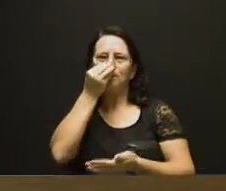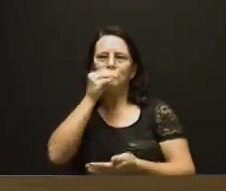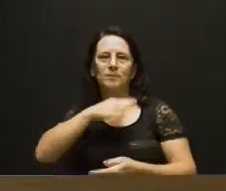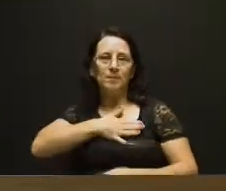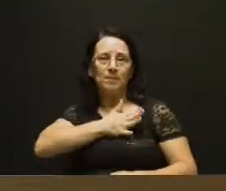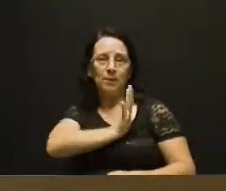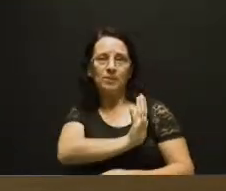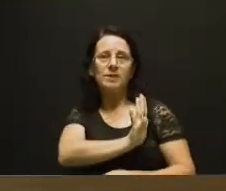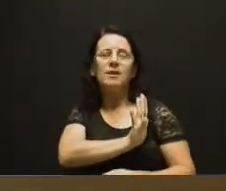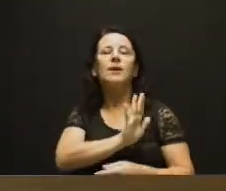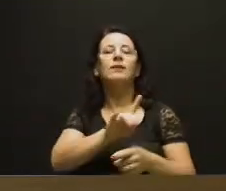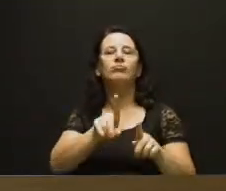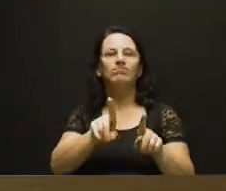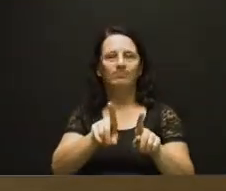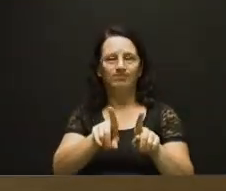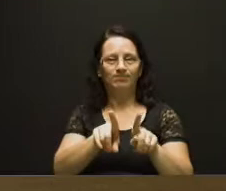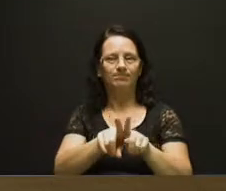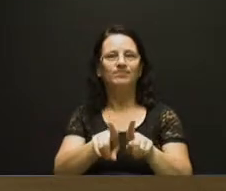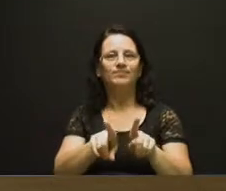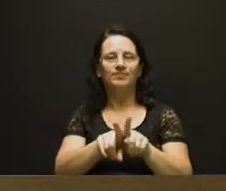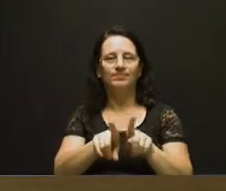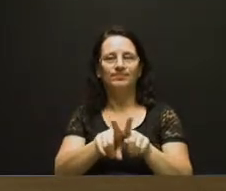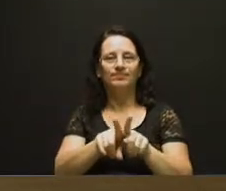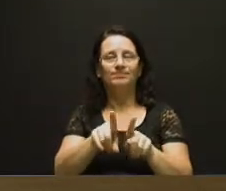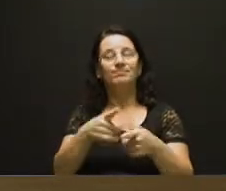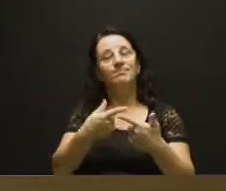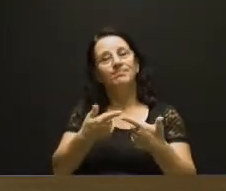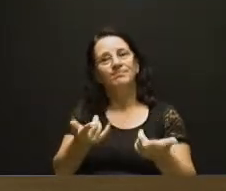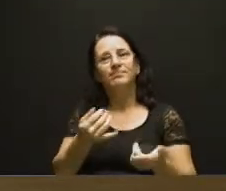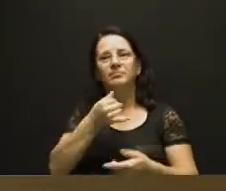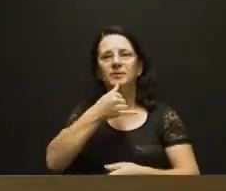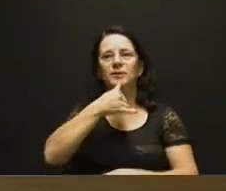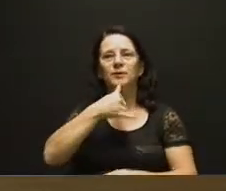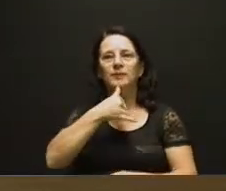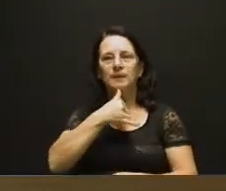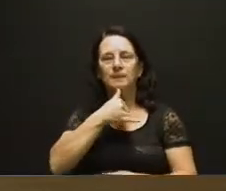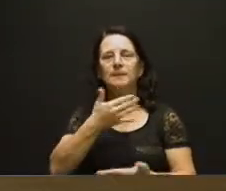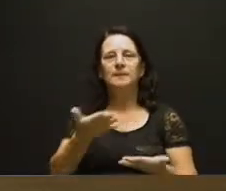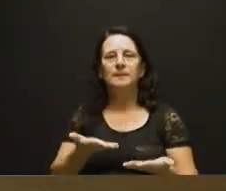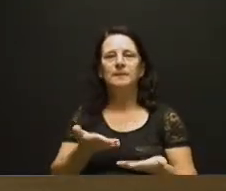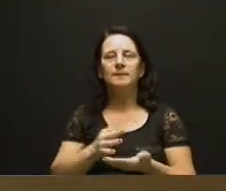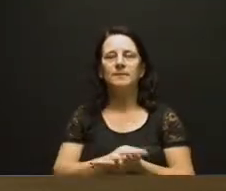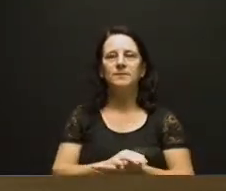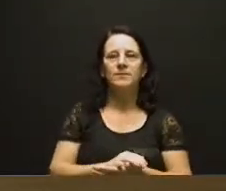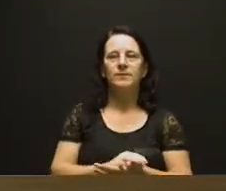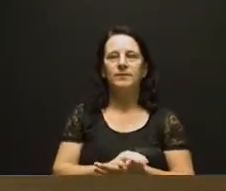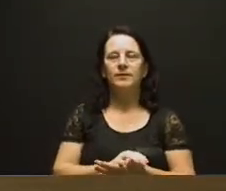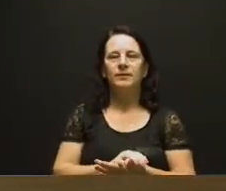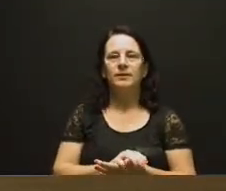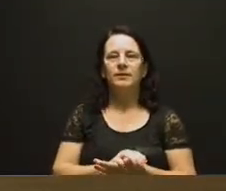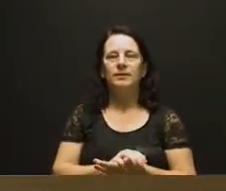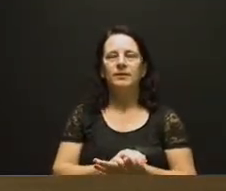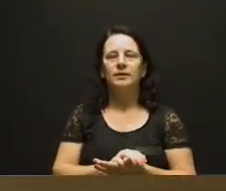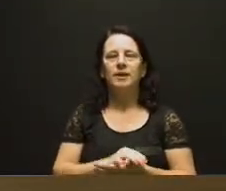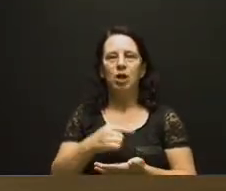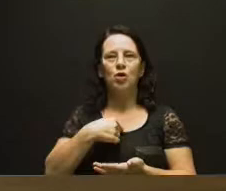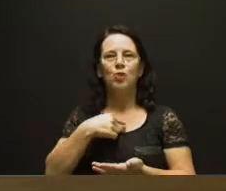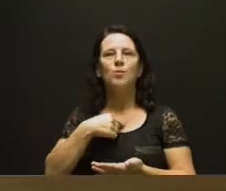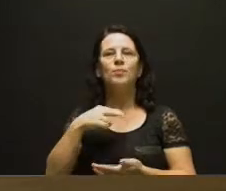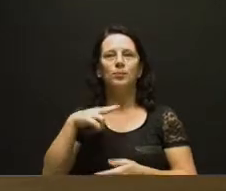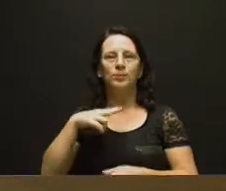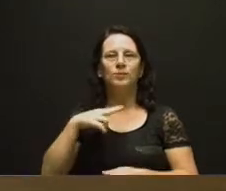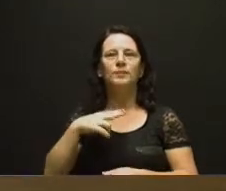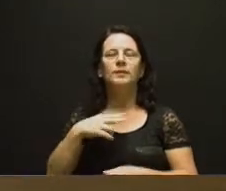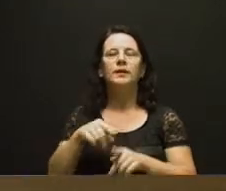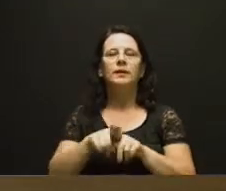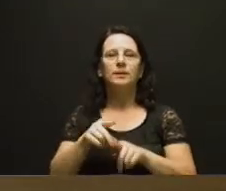existe é infelizmente isso é latente infelizmente eu particulamente vivo